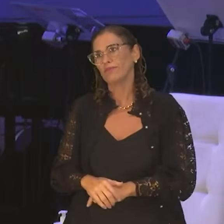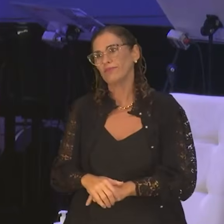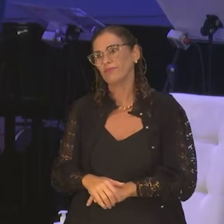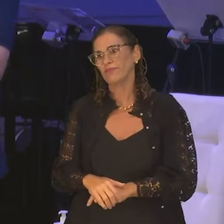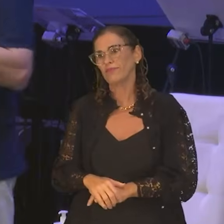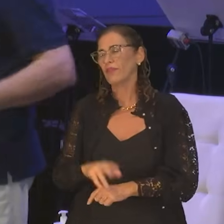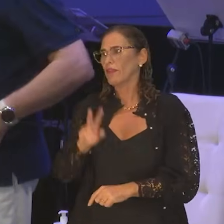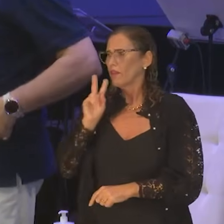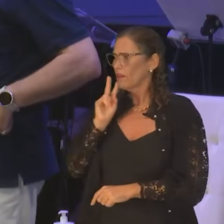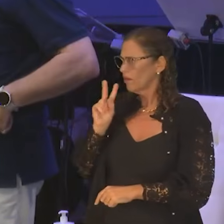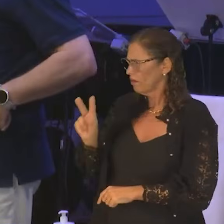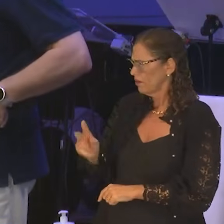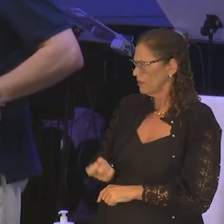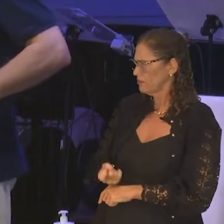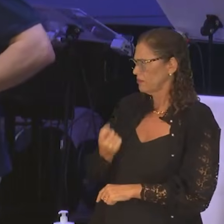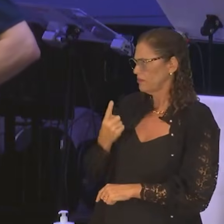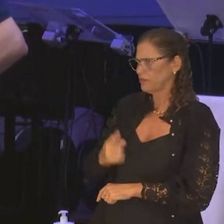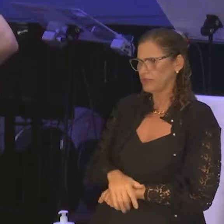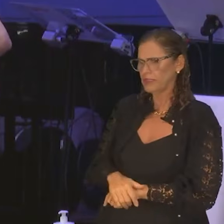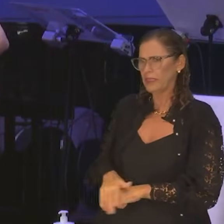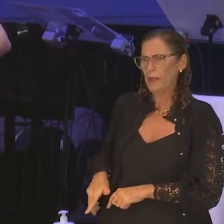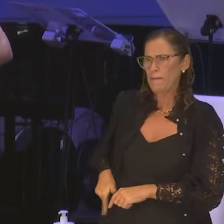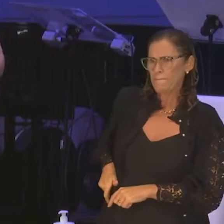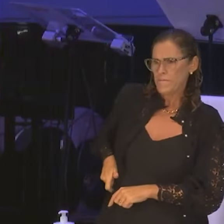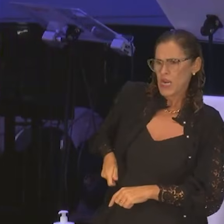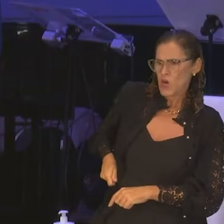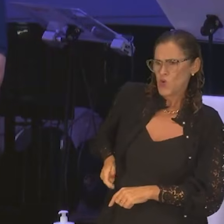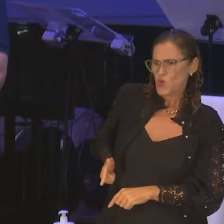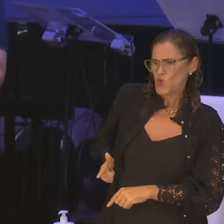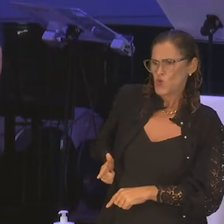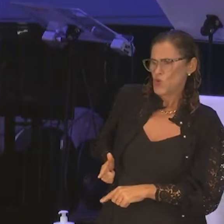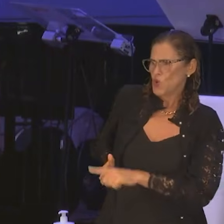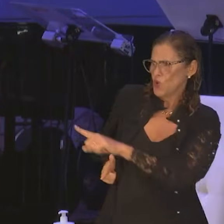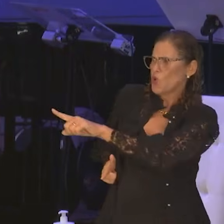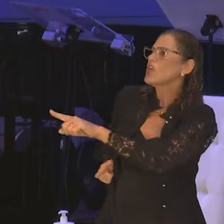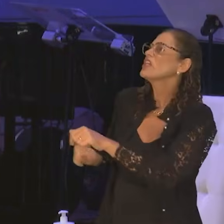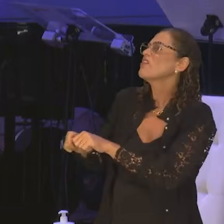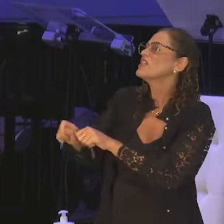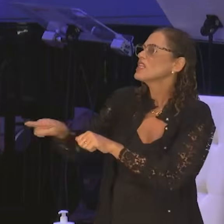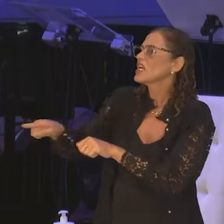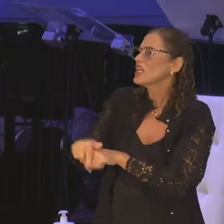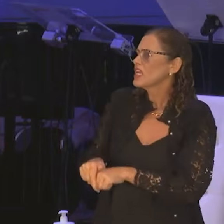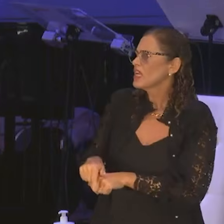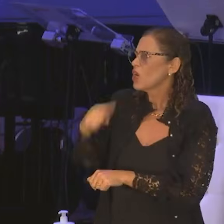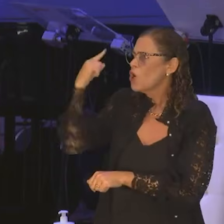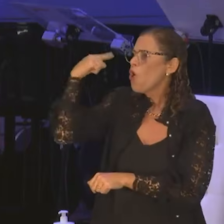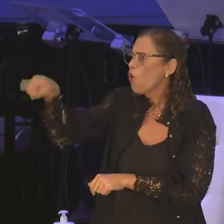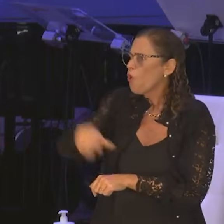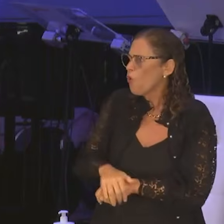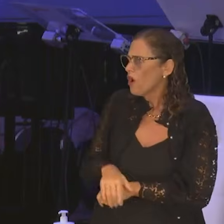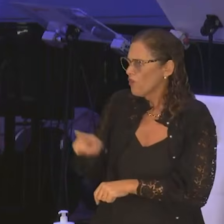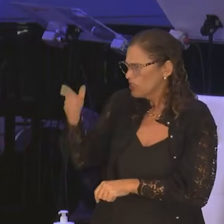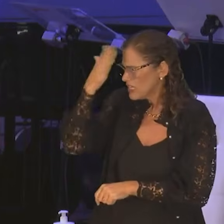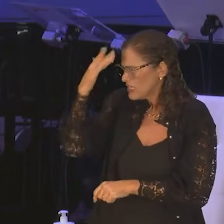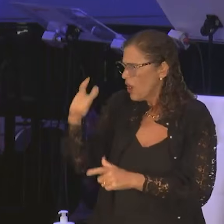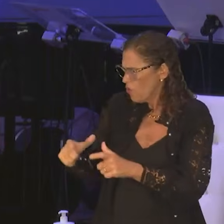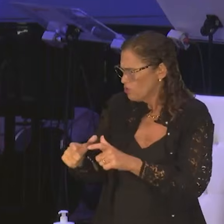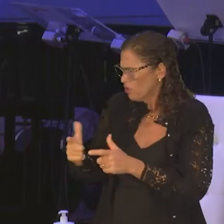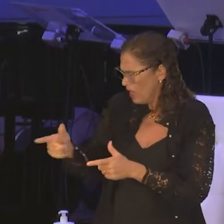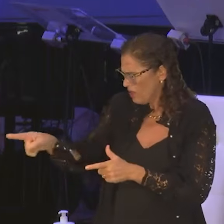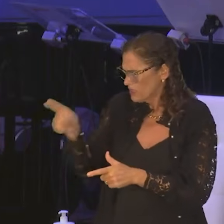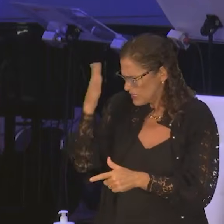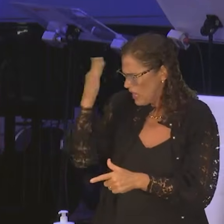Eu olhei para ele assim, a minha mão na arma, eu olhei para ele e falei: o que está fazendo aqui, seu maluco? Você sabe onde você